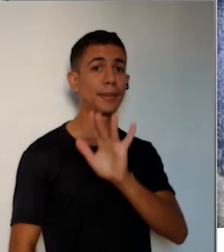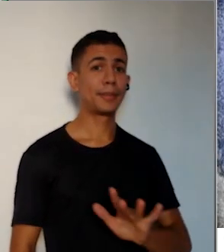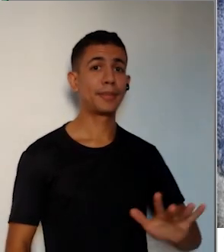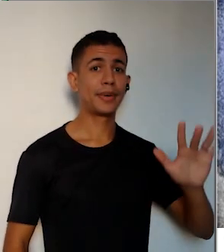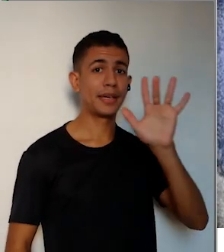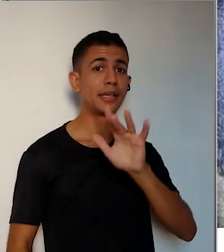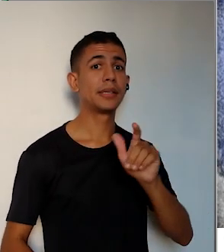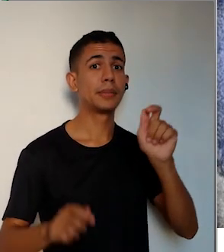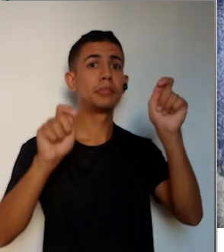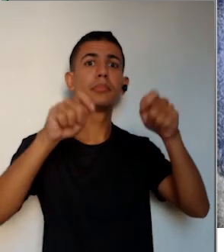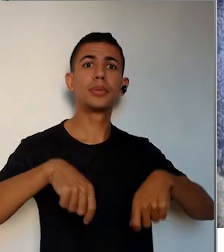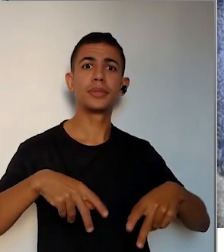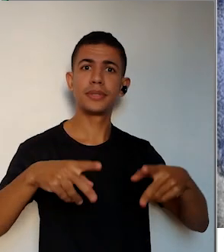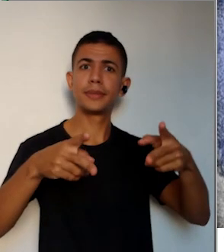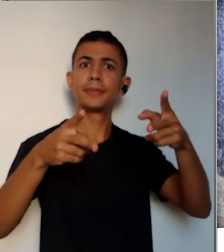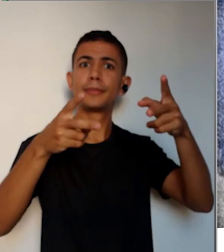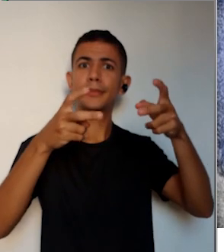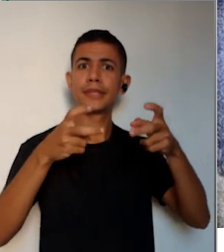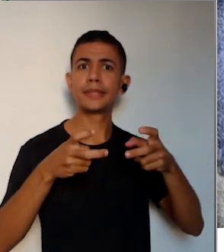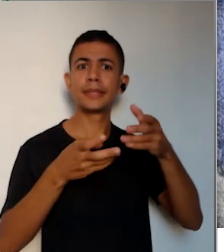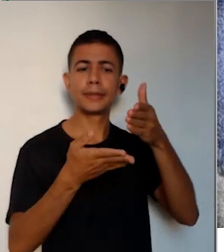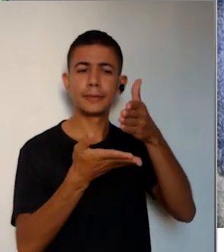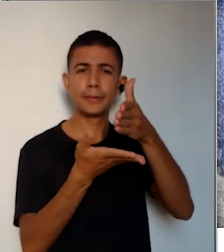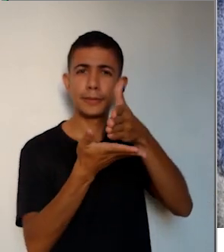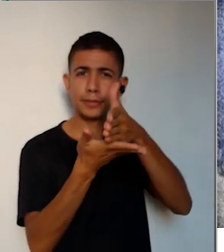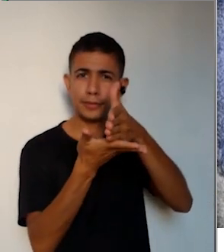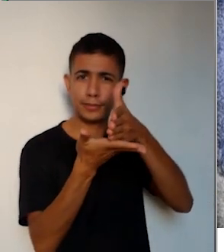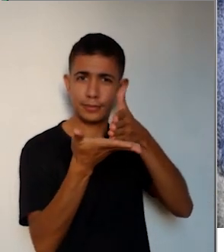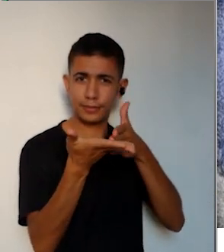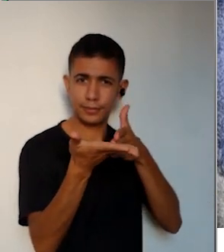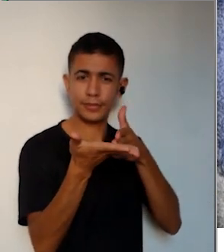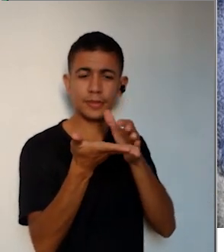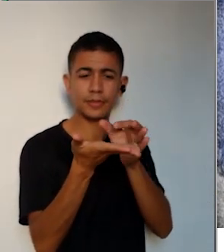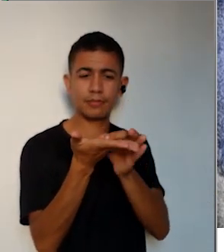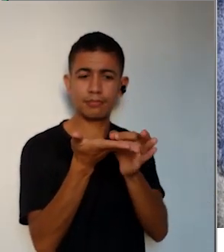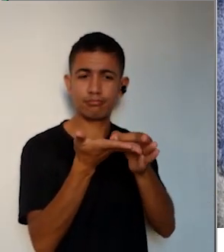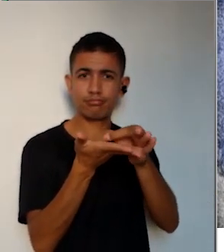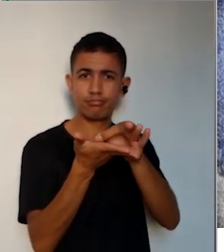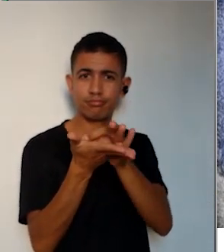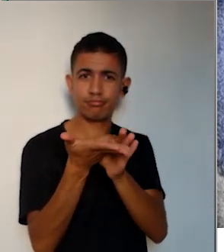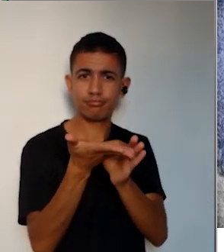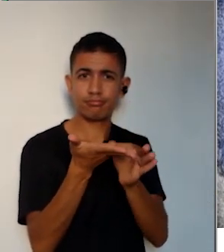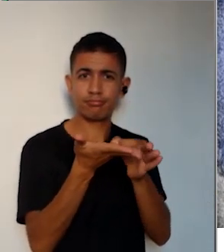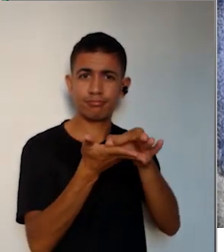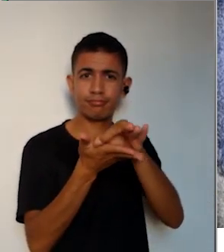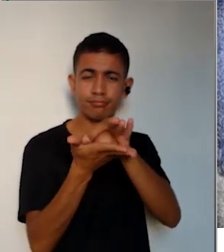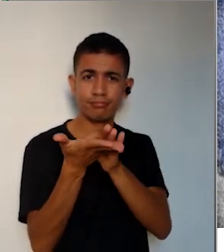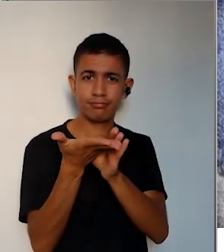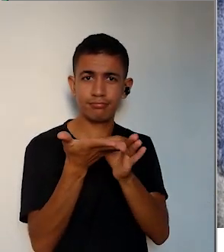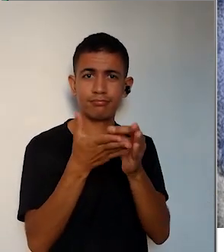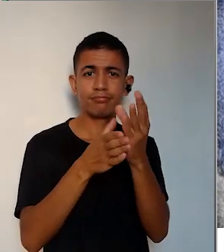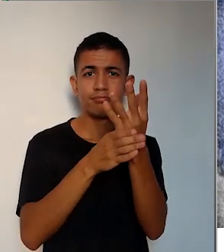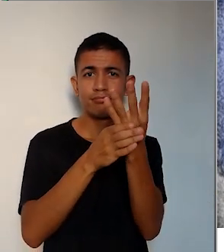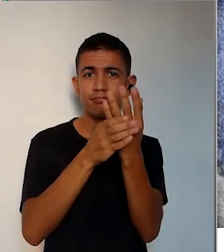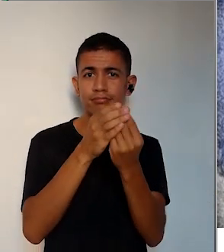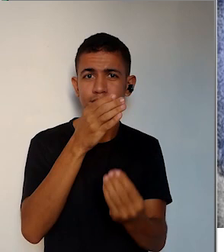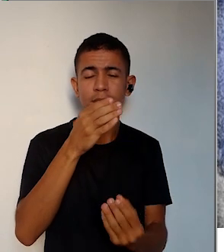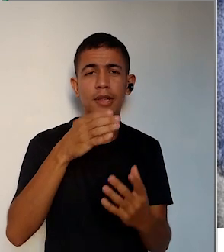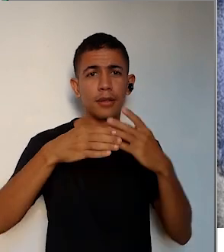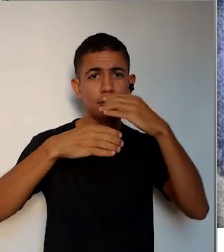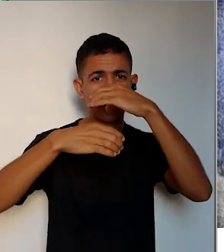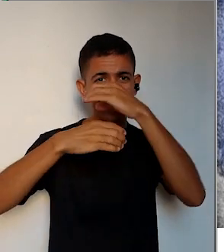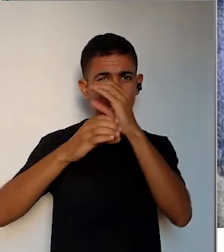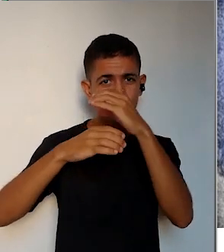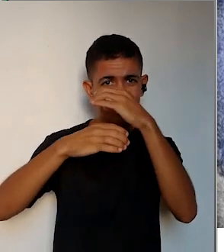Na imagem, pode ser observado um corte longitudinal de células musculares lisas